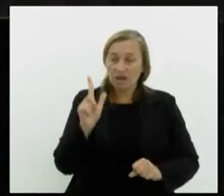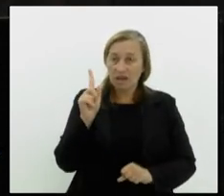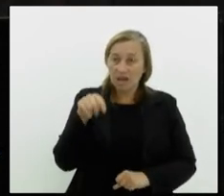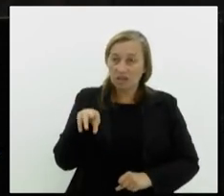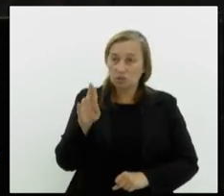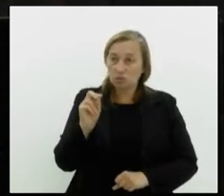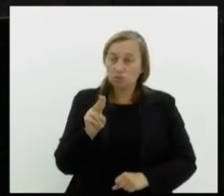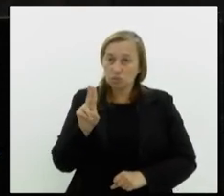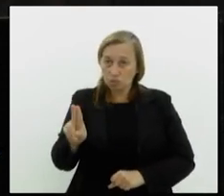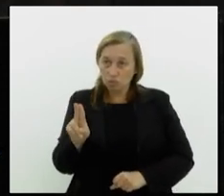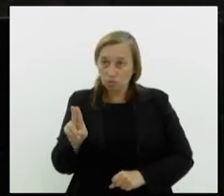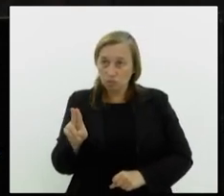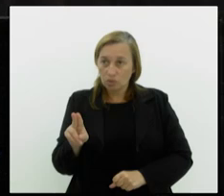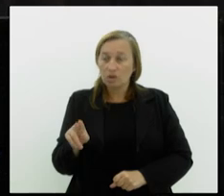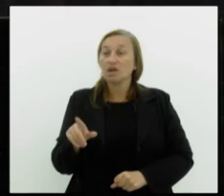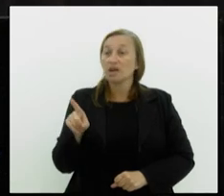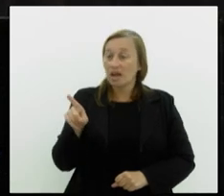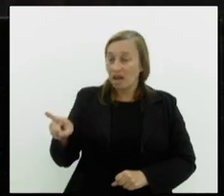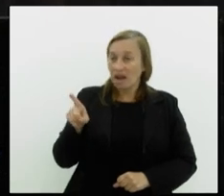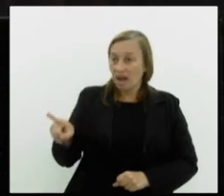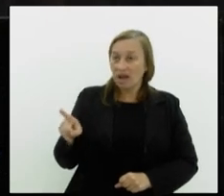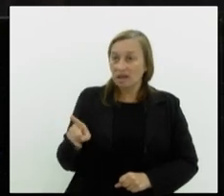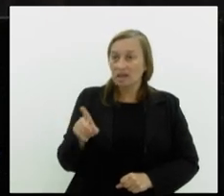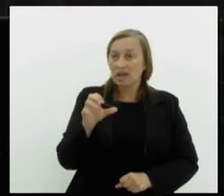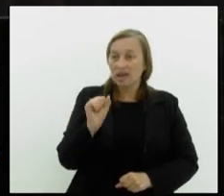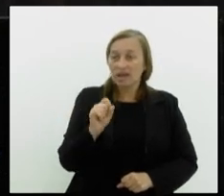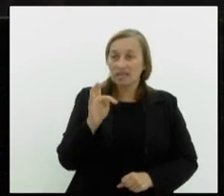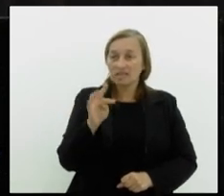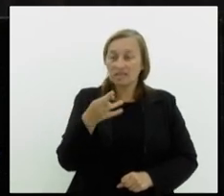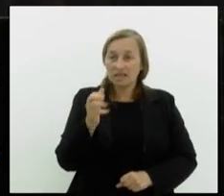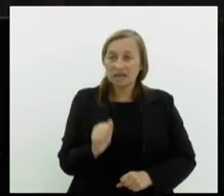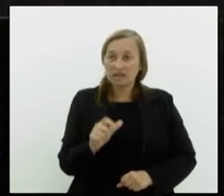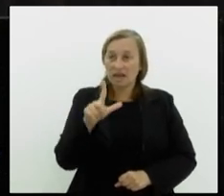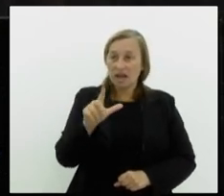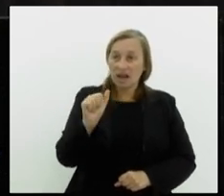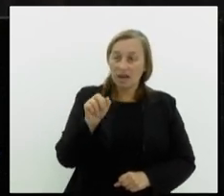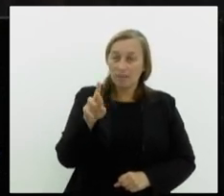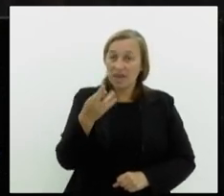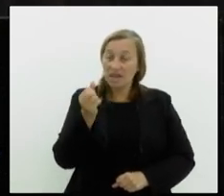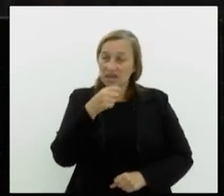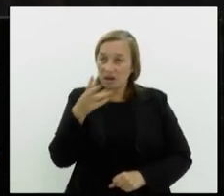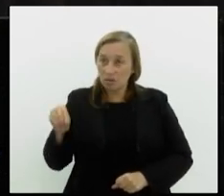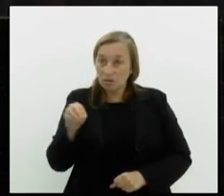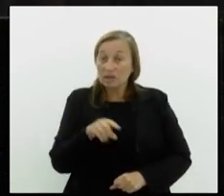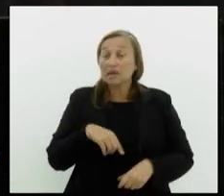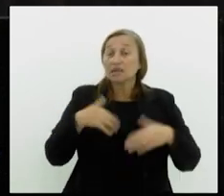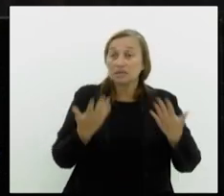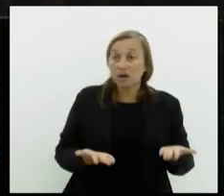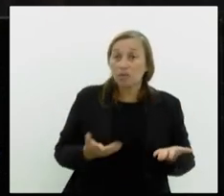de bombeamento do Lameirão. Então, isso tinha que estar na rota.